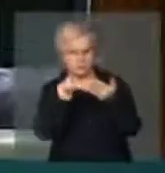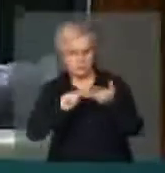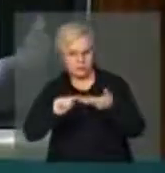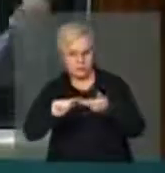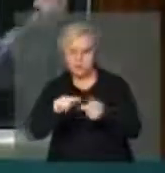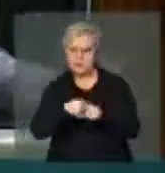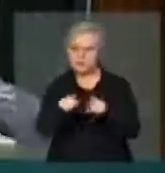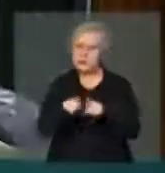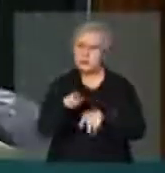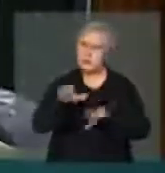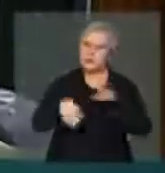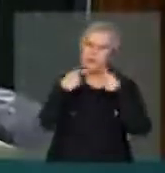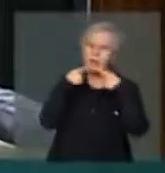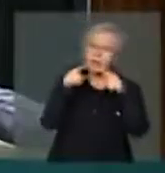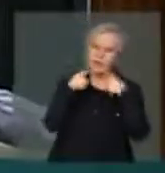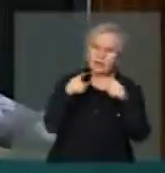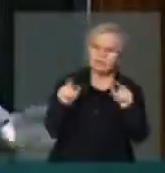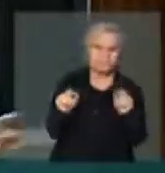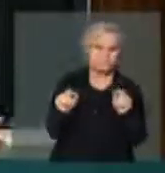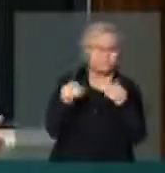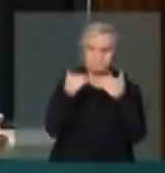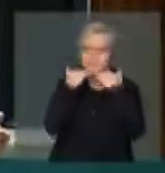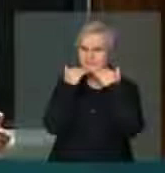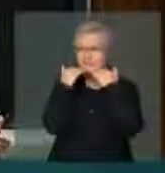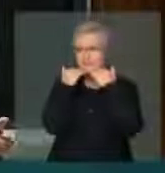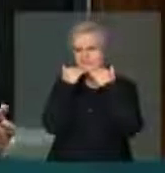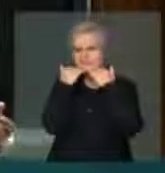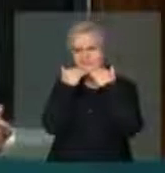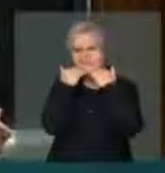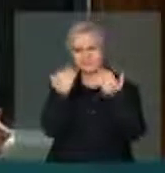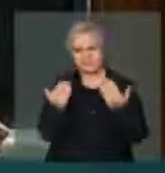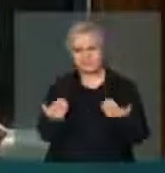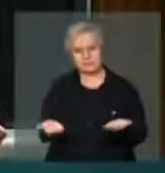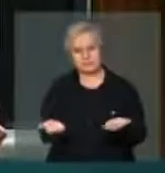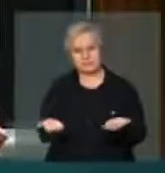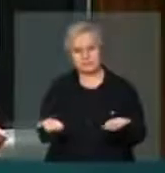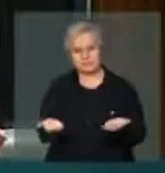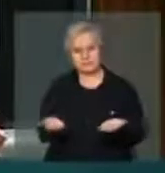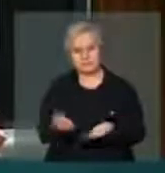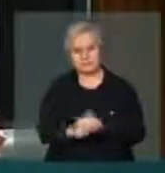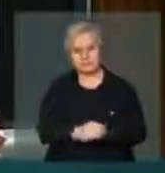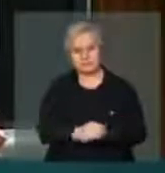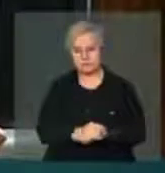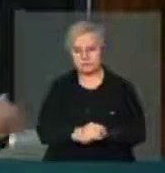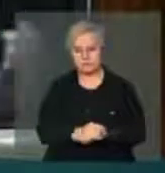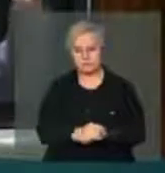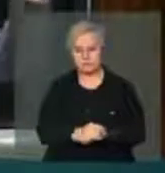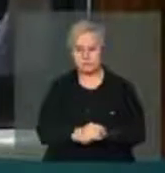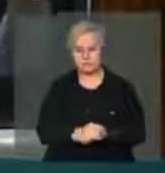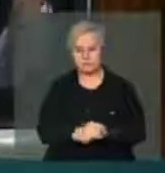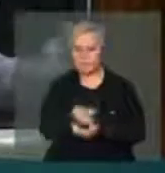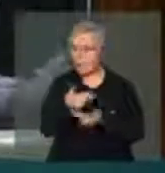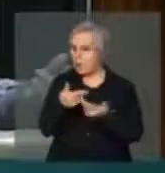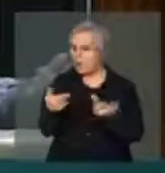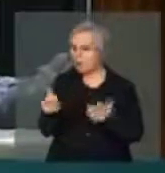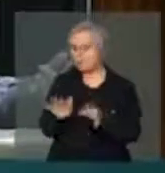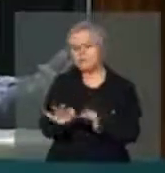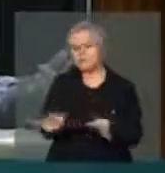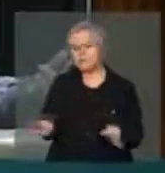até xingando. Isso é uma coisa pequena, minha querida presidente Dilma. É uma coisa